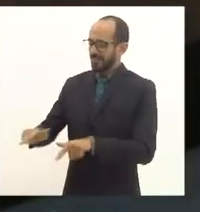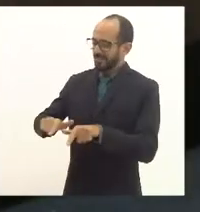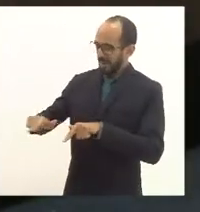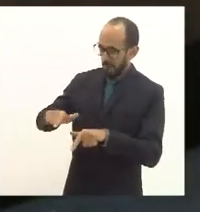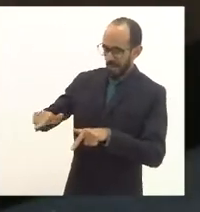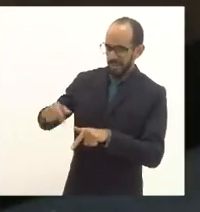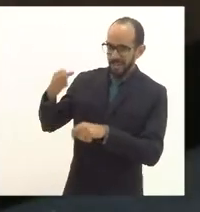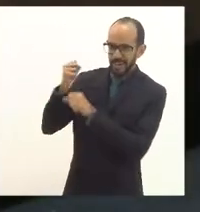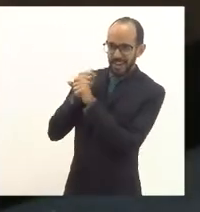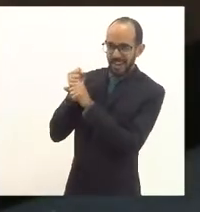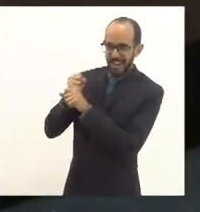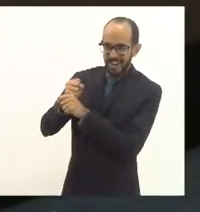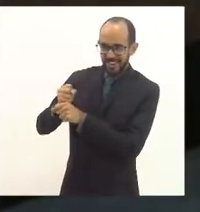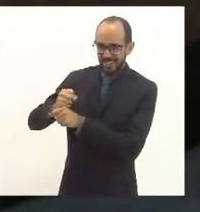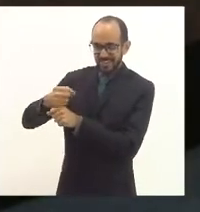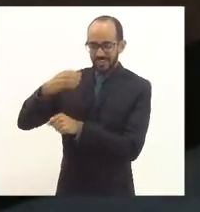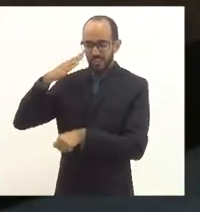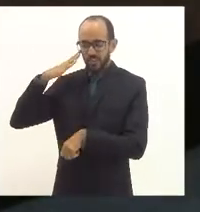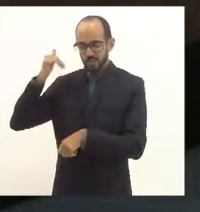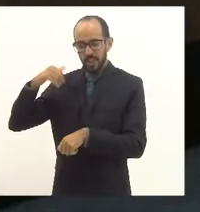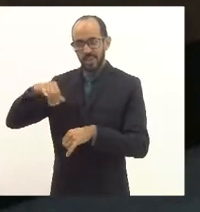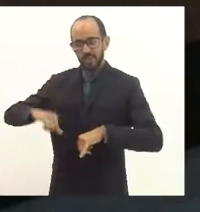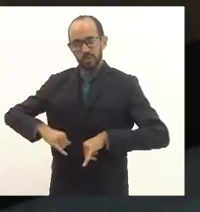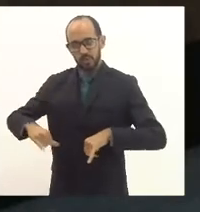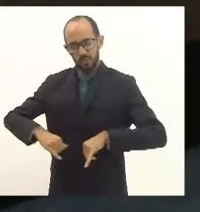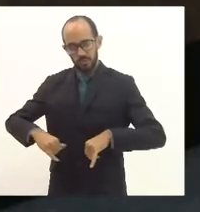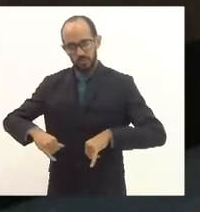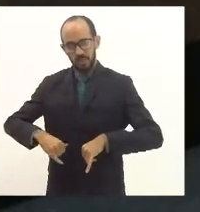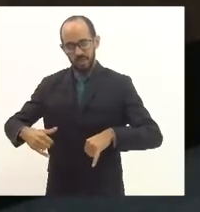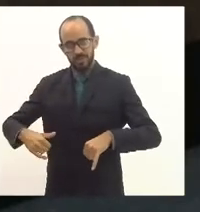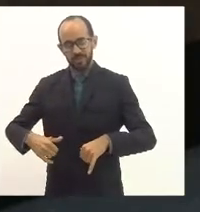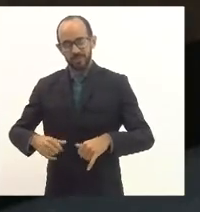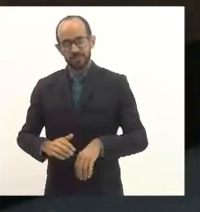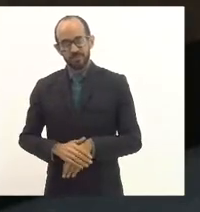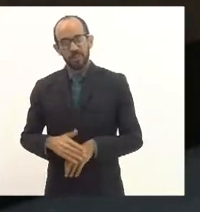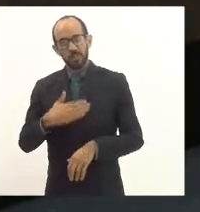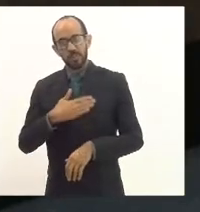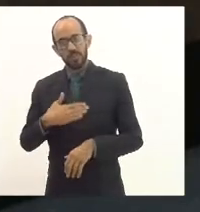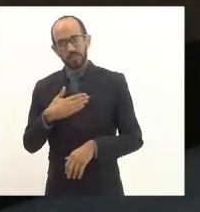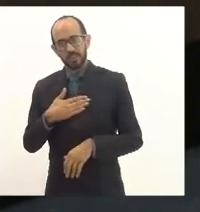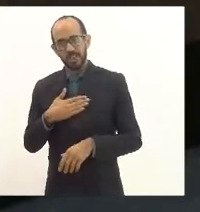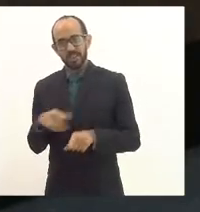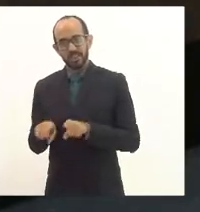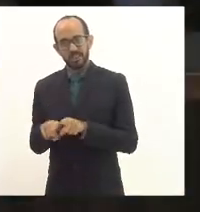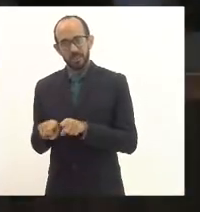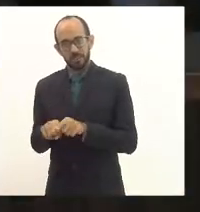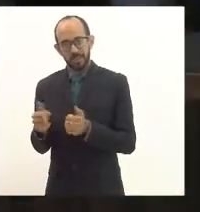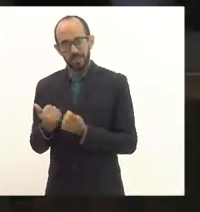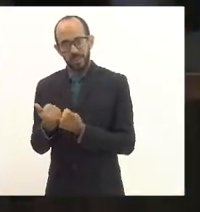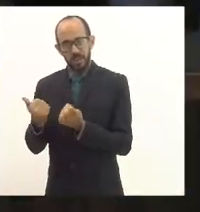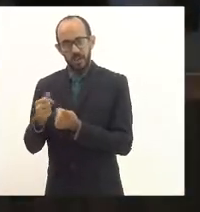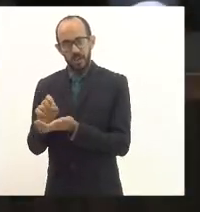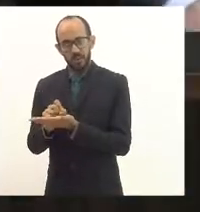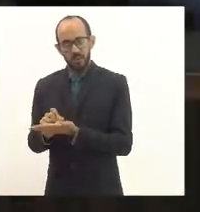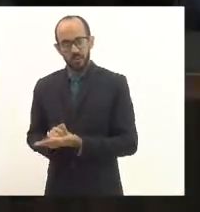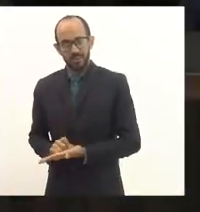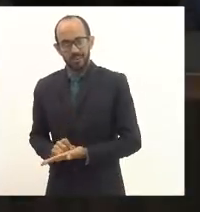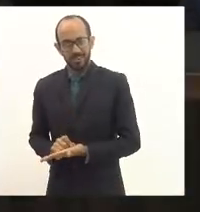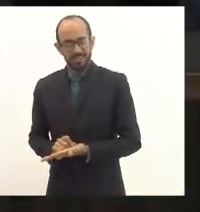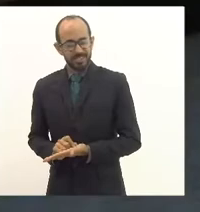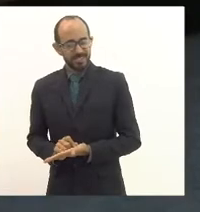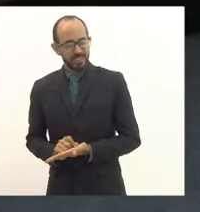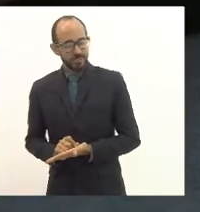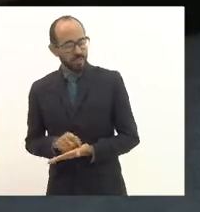presidente. Eu sei como eles sofrem, então acho que gostaria de ter coautoria. A senhora não se incomoda de ficar em má companhia, não?